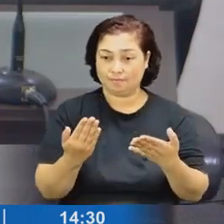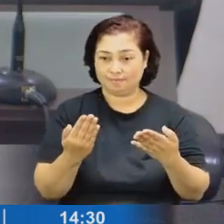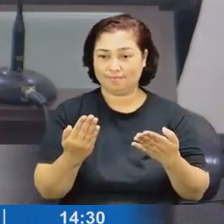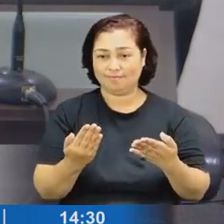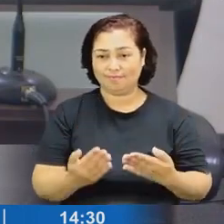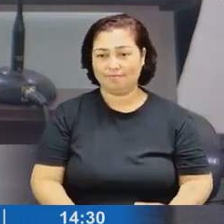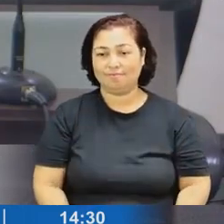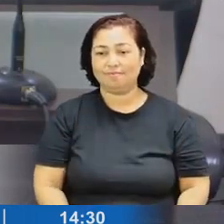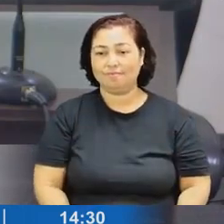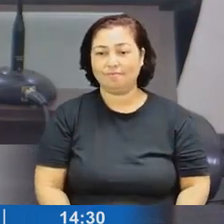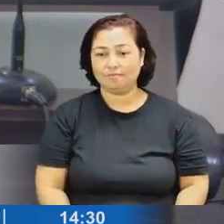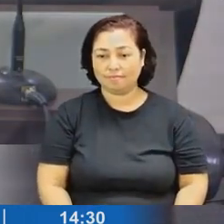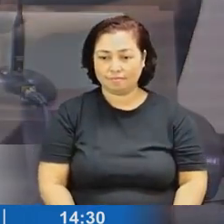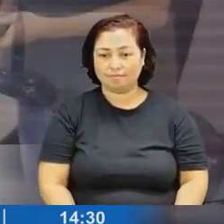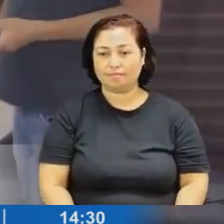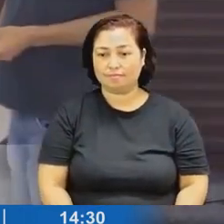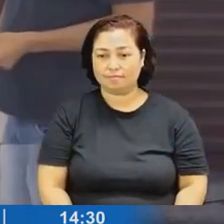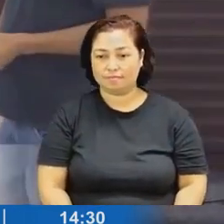tá com você